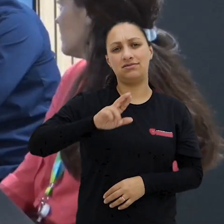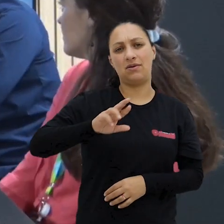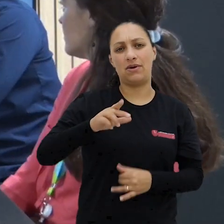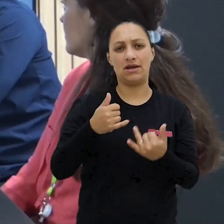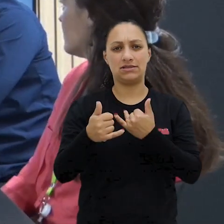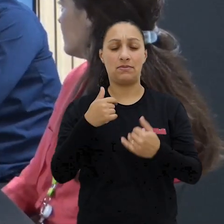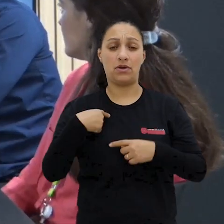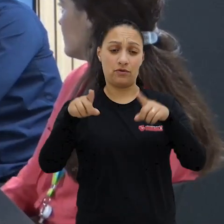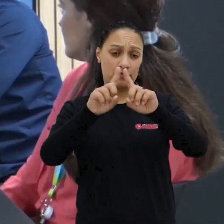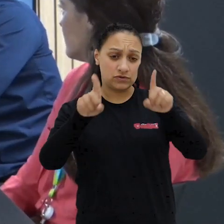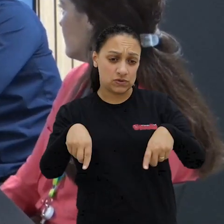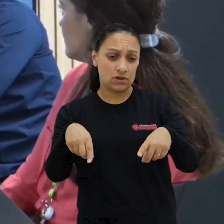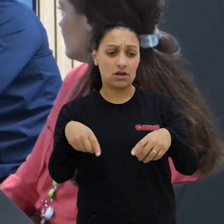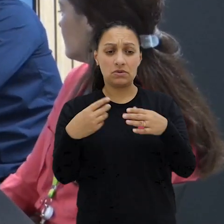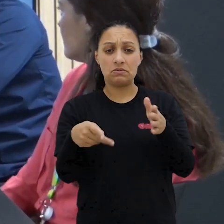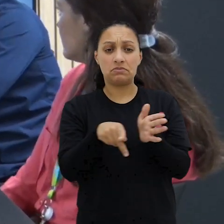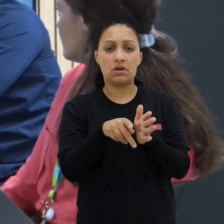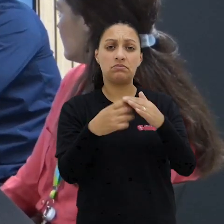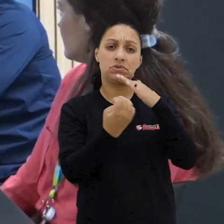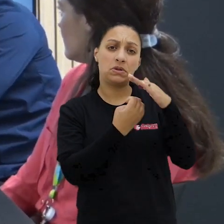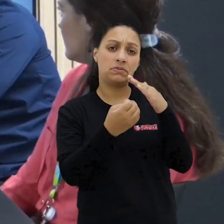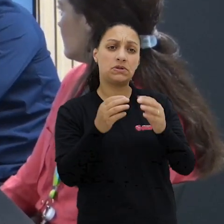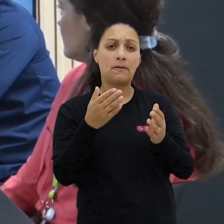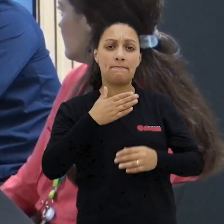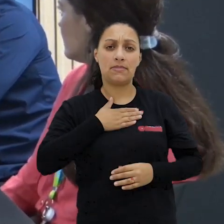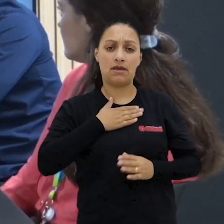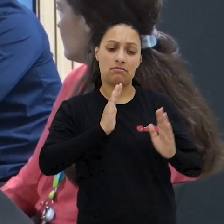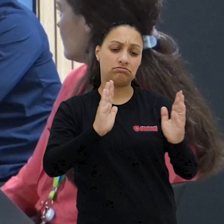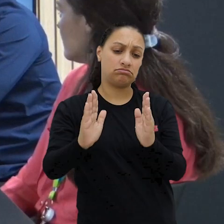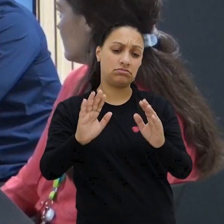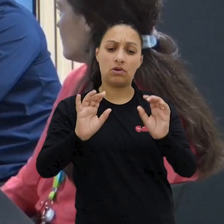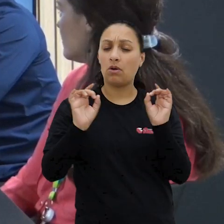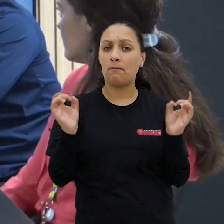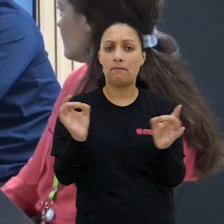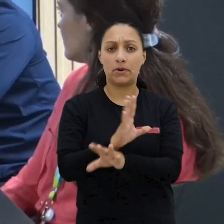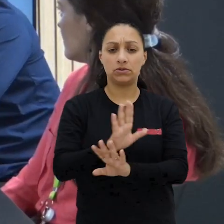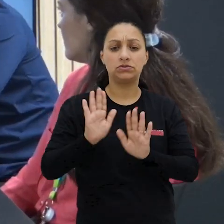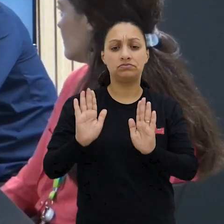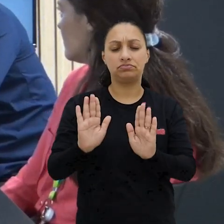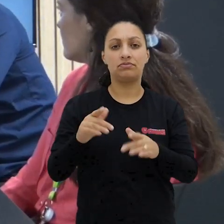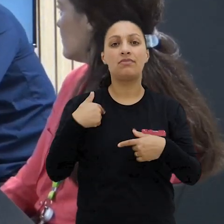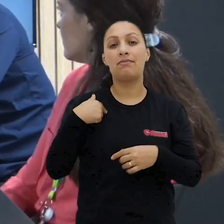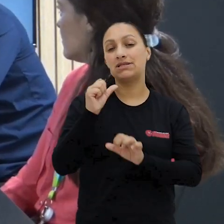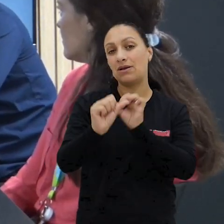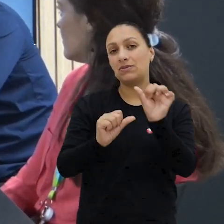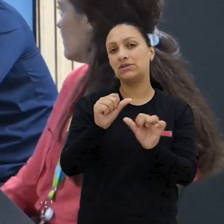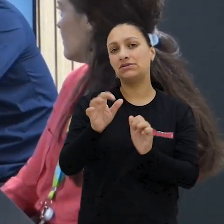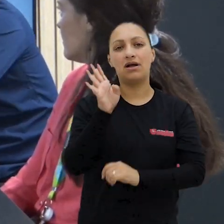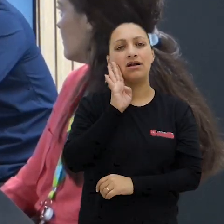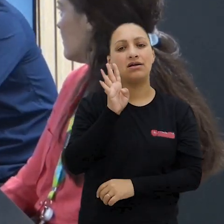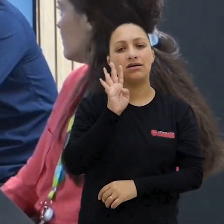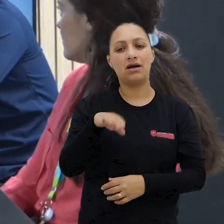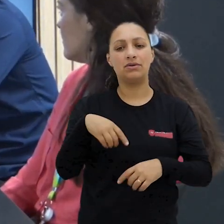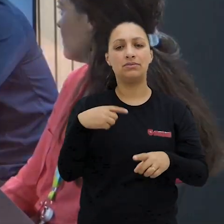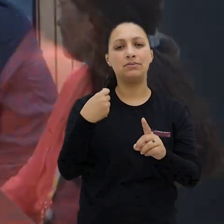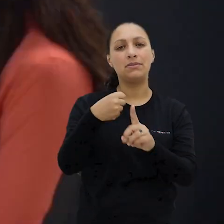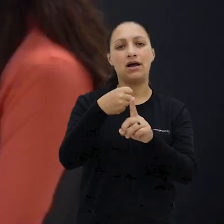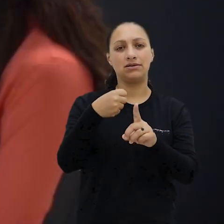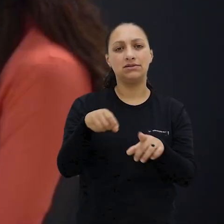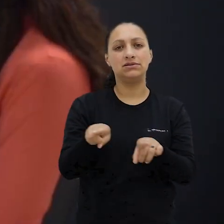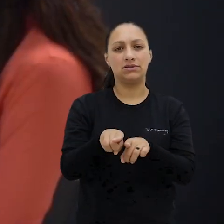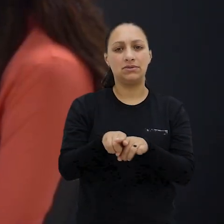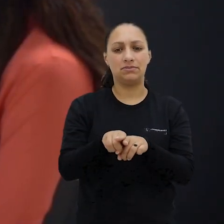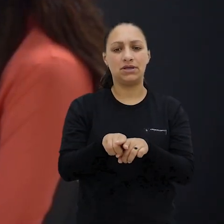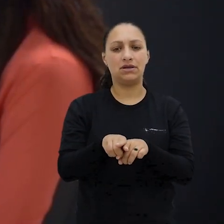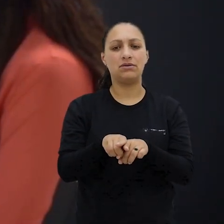necessariamente aquela coisa de, eu sou funcionário da empresa, vou fazer minha parte e deu. Essa mudança também é muito legal. Que daí sim o parque colabora demais,